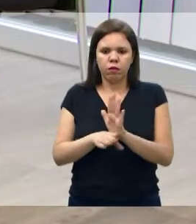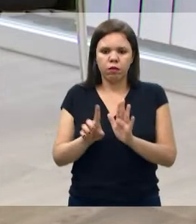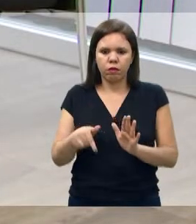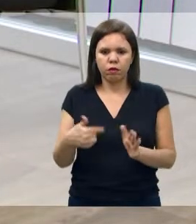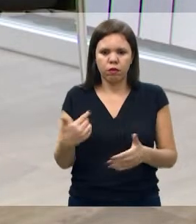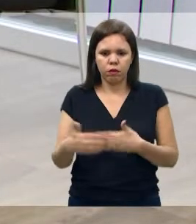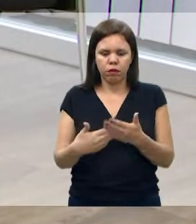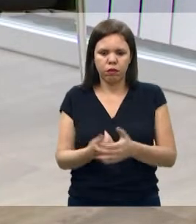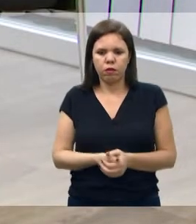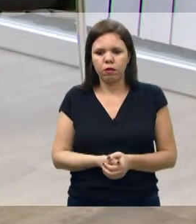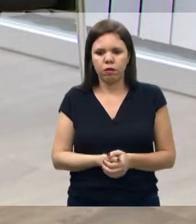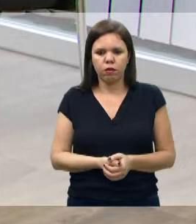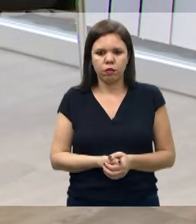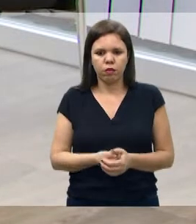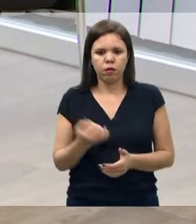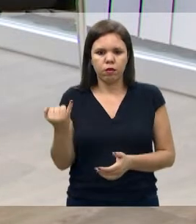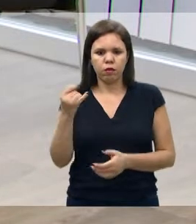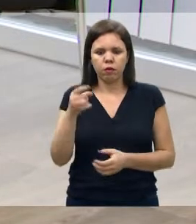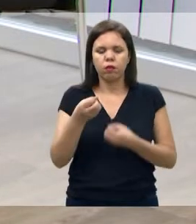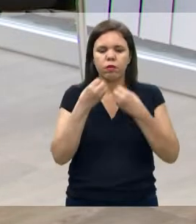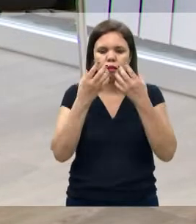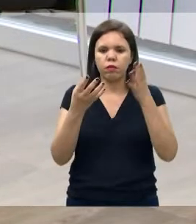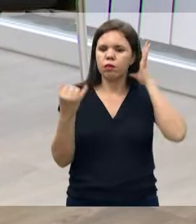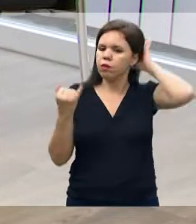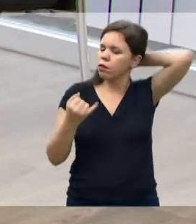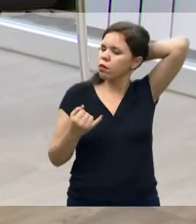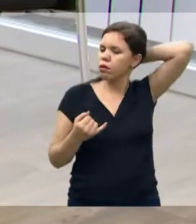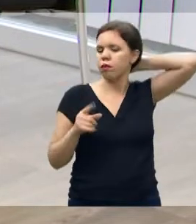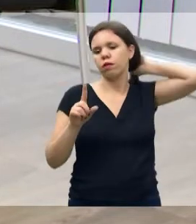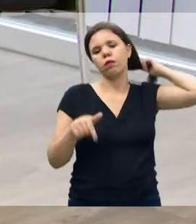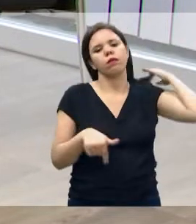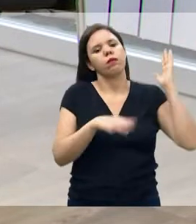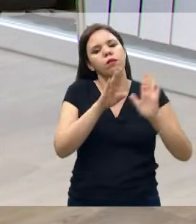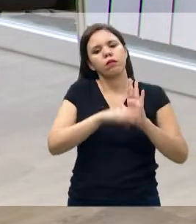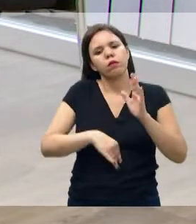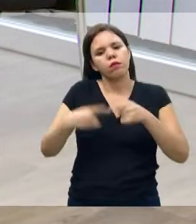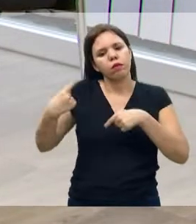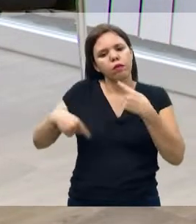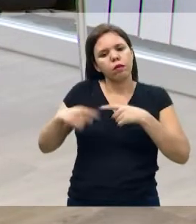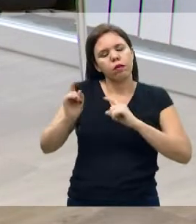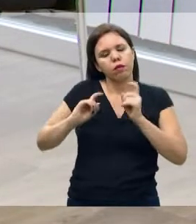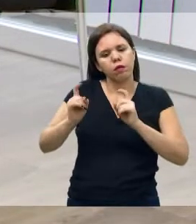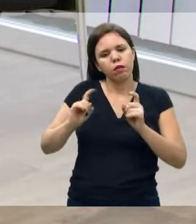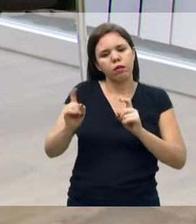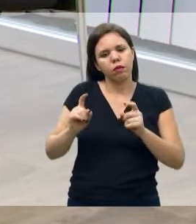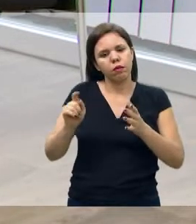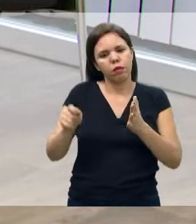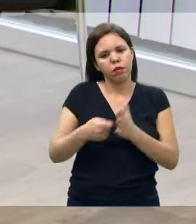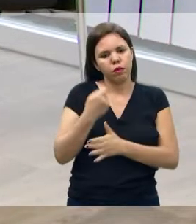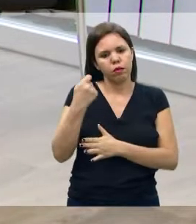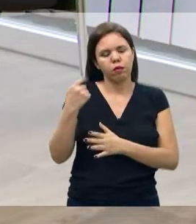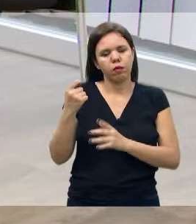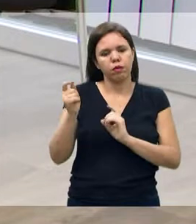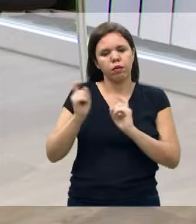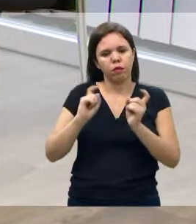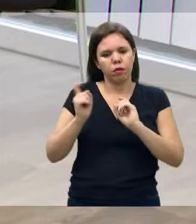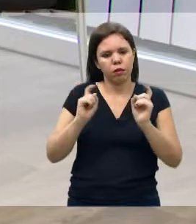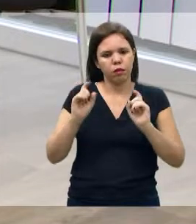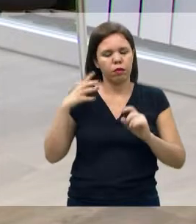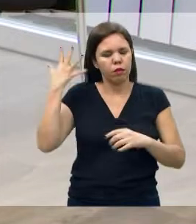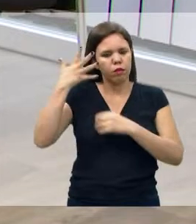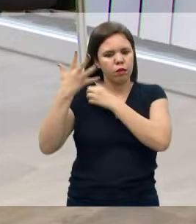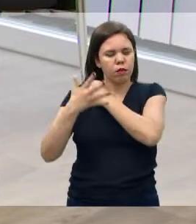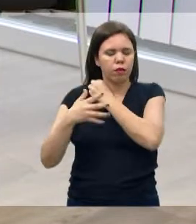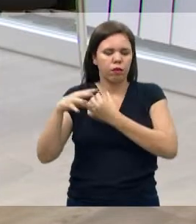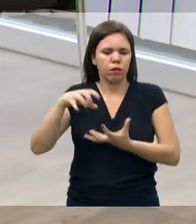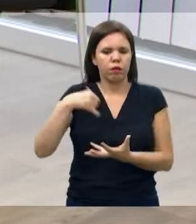passa por aí. Acho só importante dizer que é uma pauta recorrente das deliberações das conferências municipal do idoso,